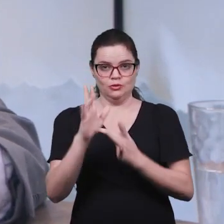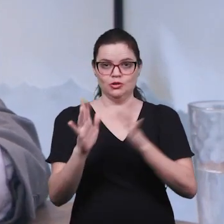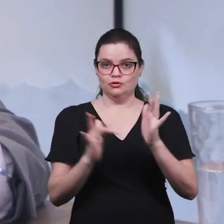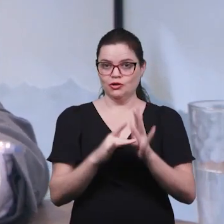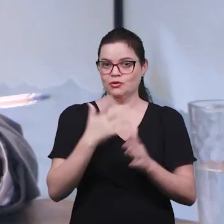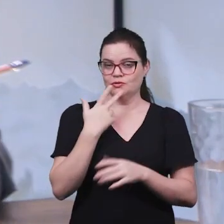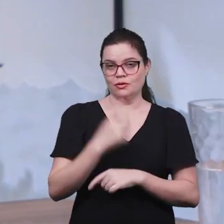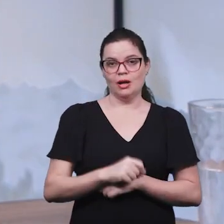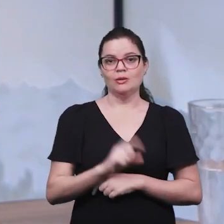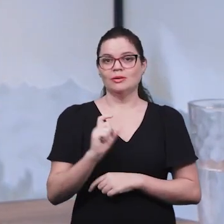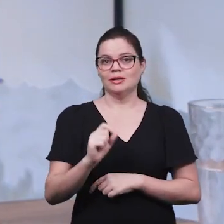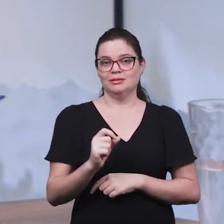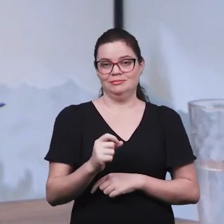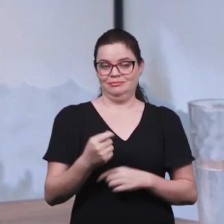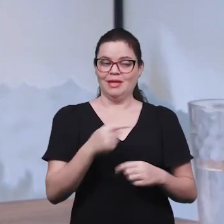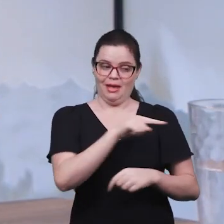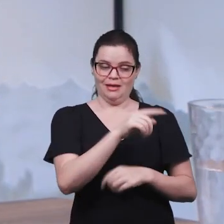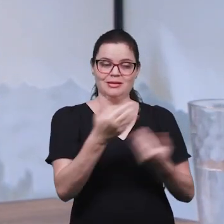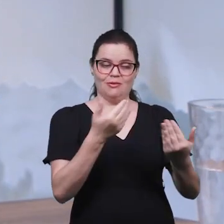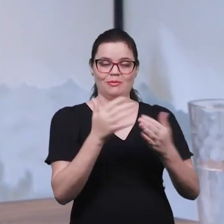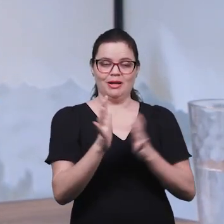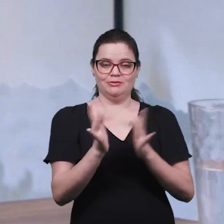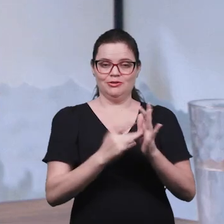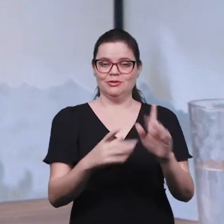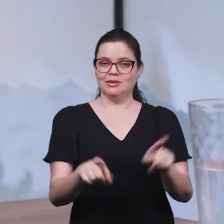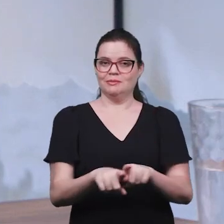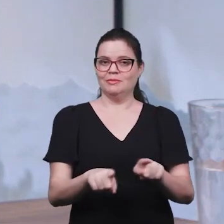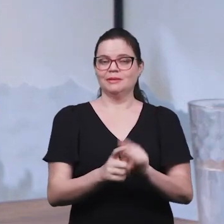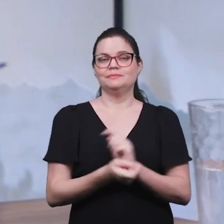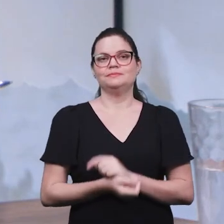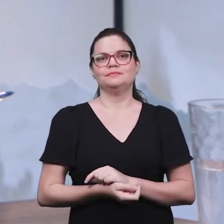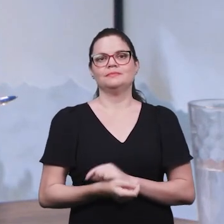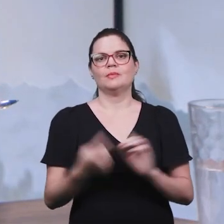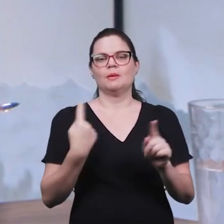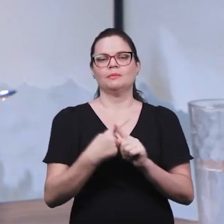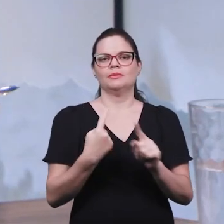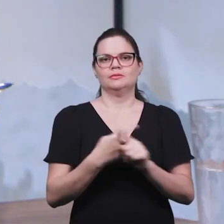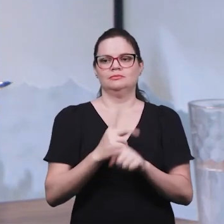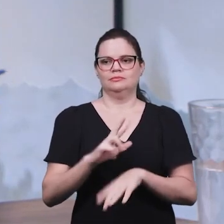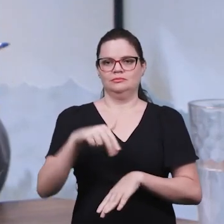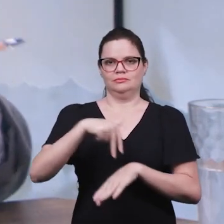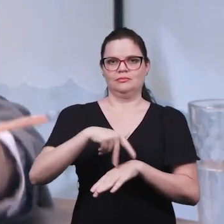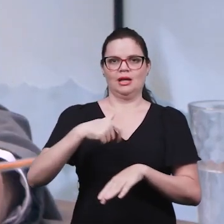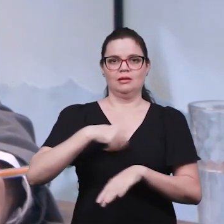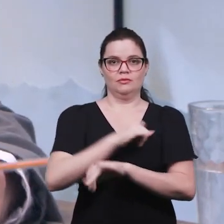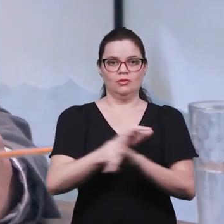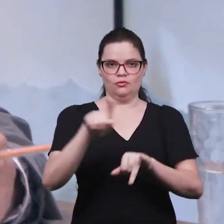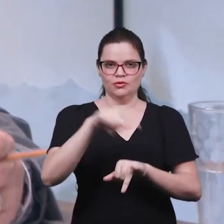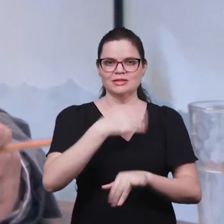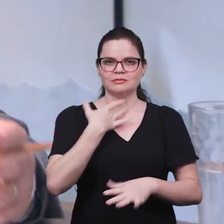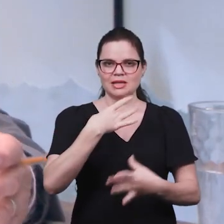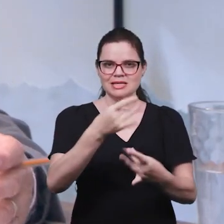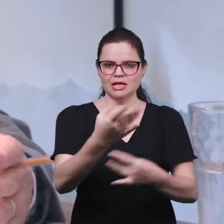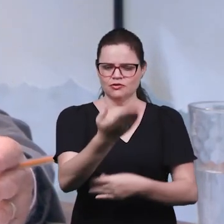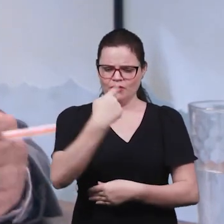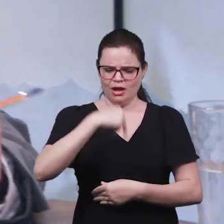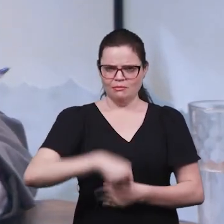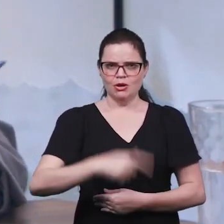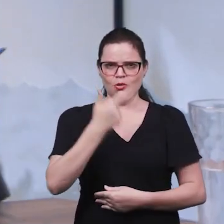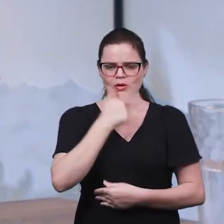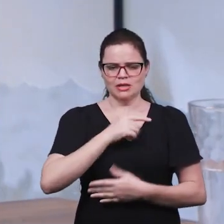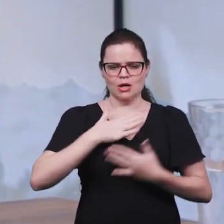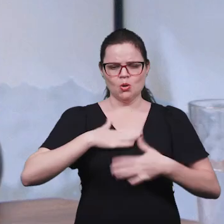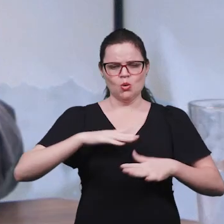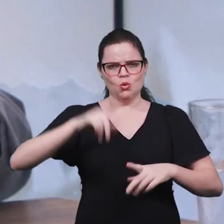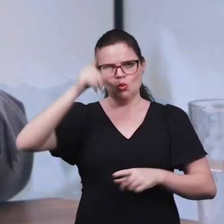certa ocasião ele disse assim no seu ministério, no último dia da festa ele disse assim, quem tem sede, vem a mim e beba.